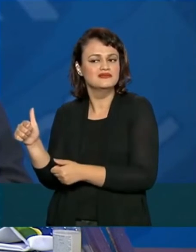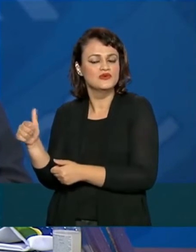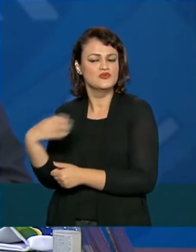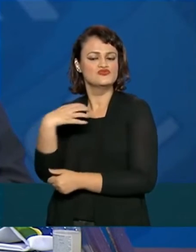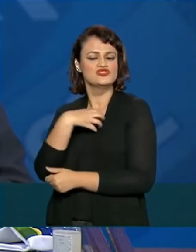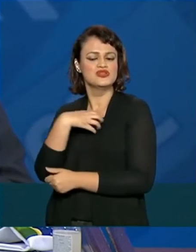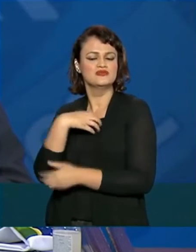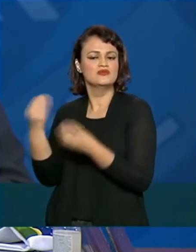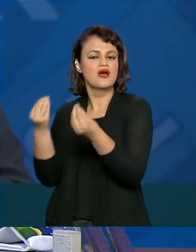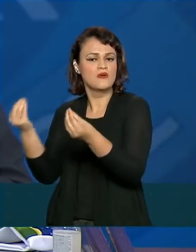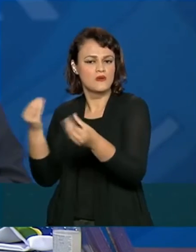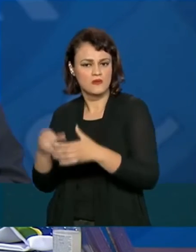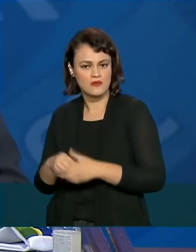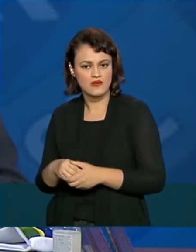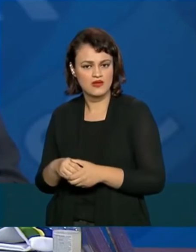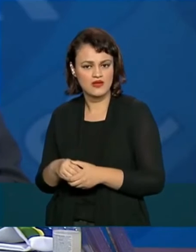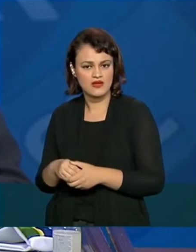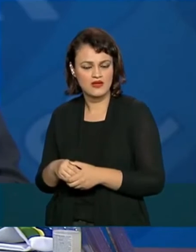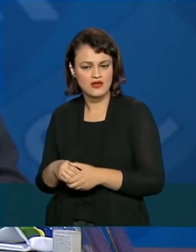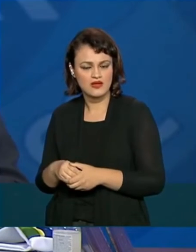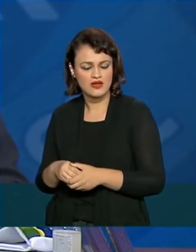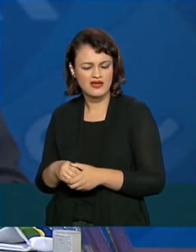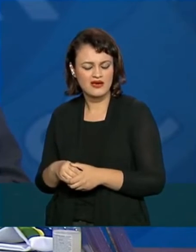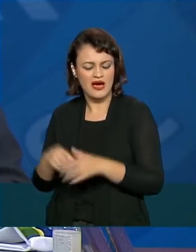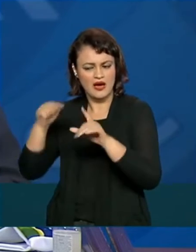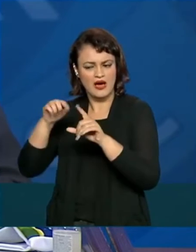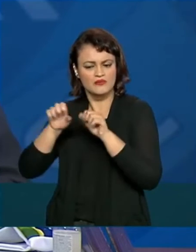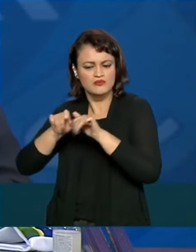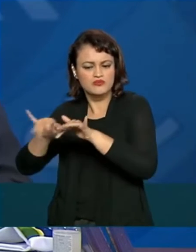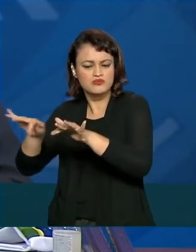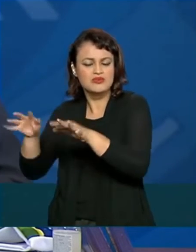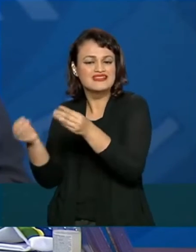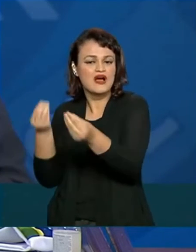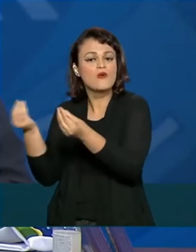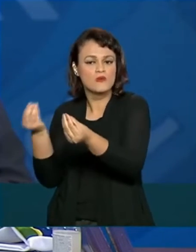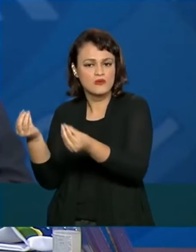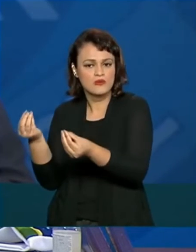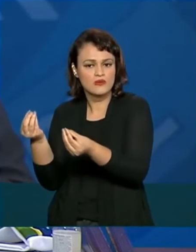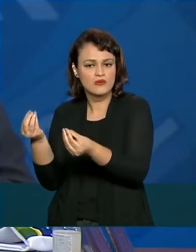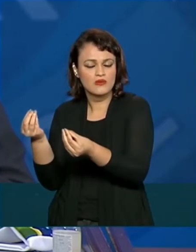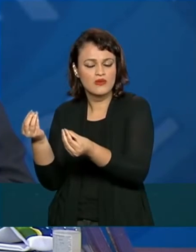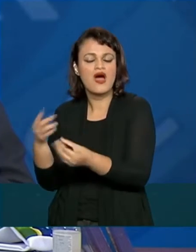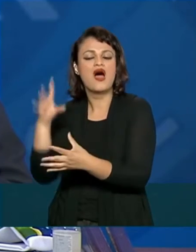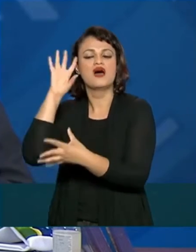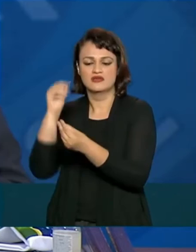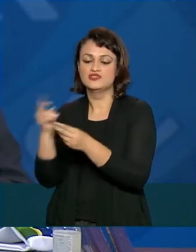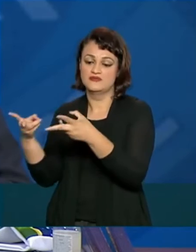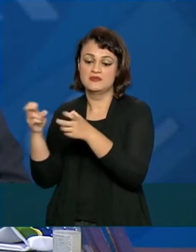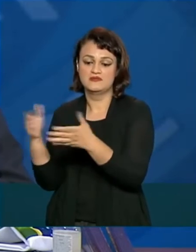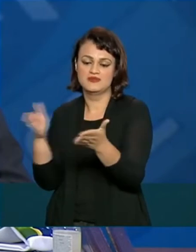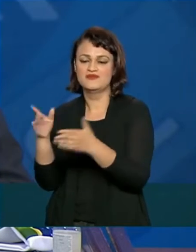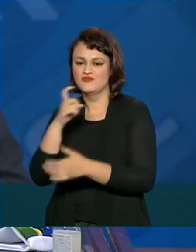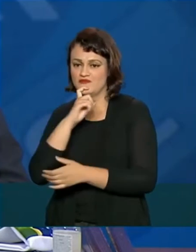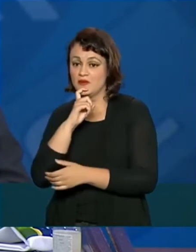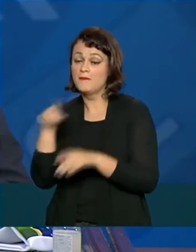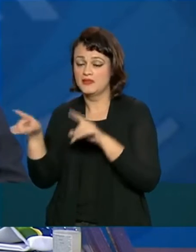comportamento o comportamento epidemiológico que vai se configurar agora com a chegada do inverno. Mas é sim